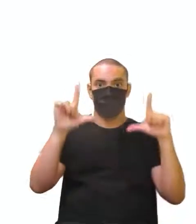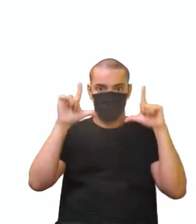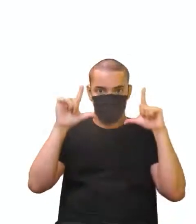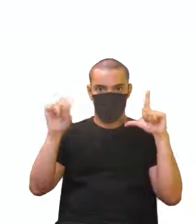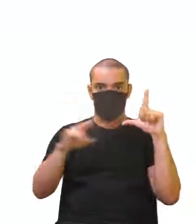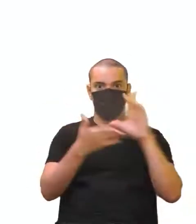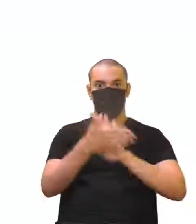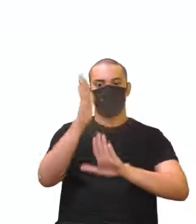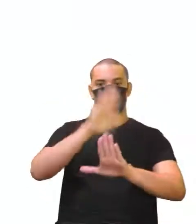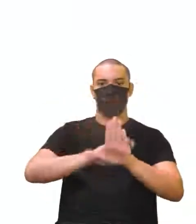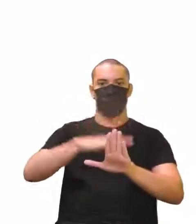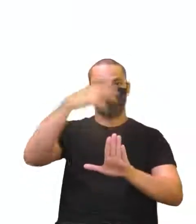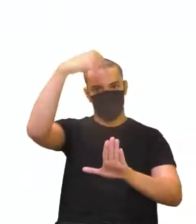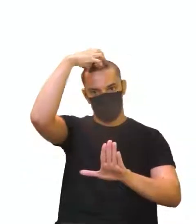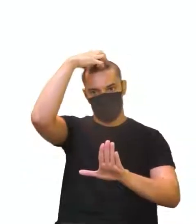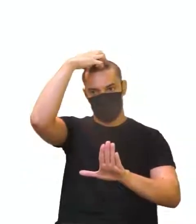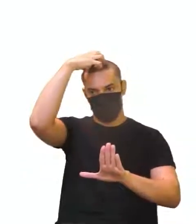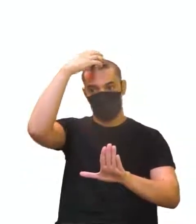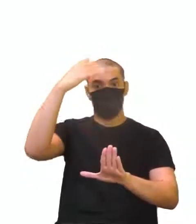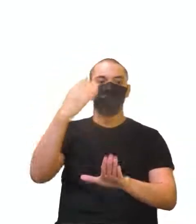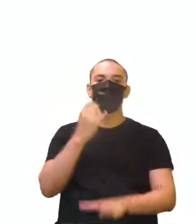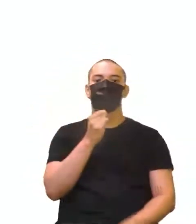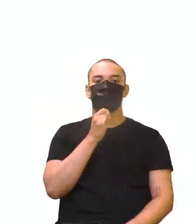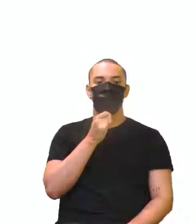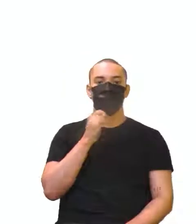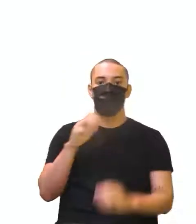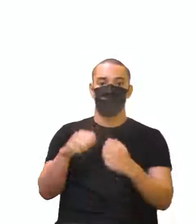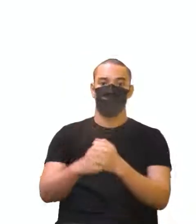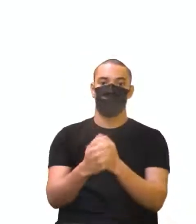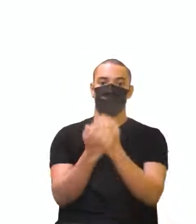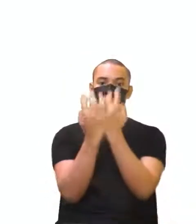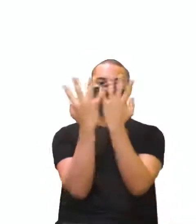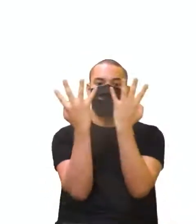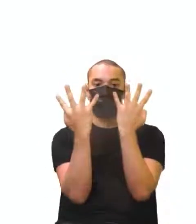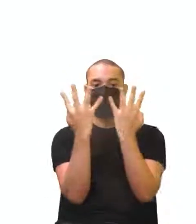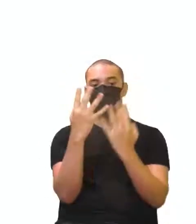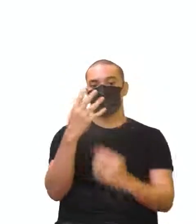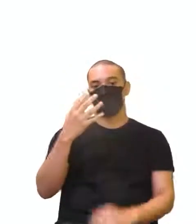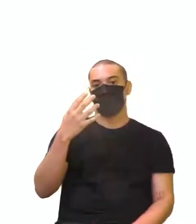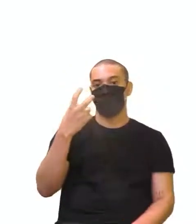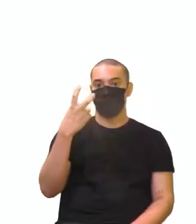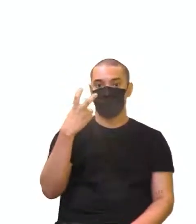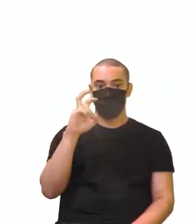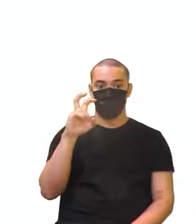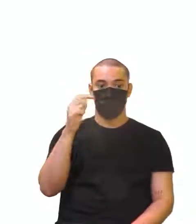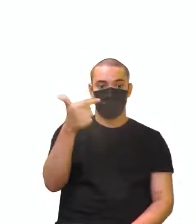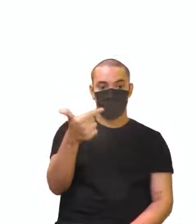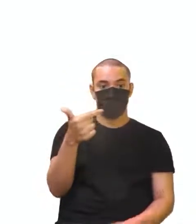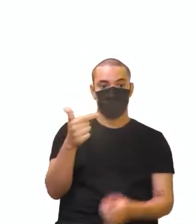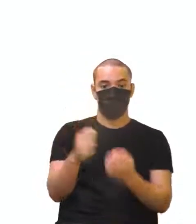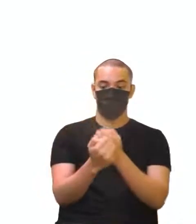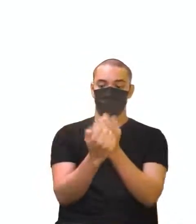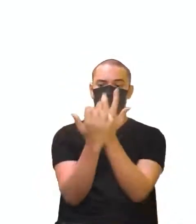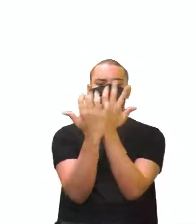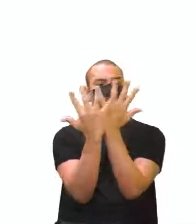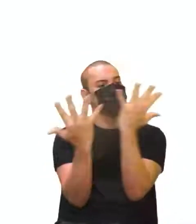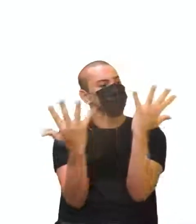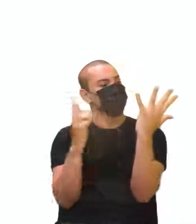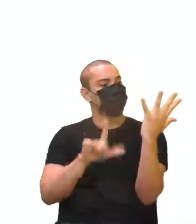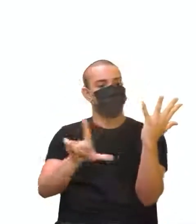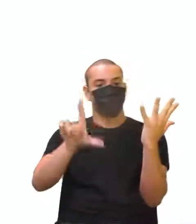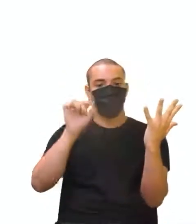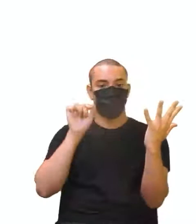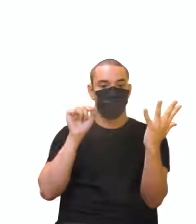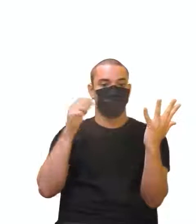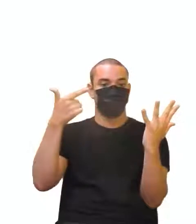cima? Em um baralho de 52 cartas, qual a chance de ser sorteada uma carta